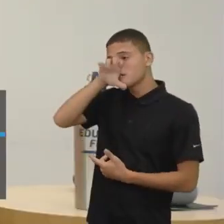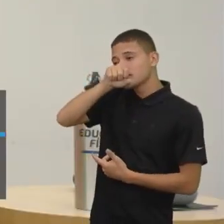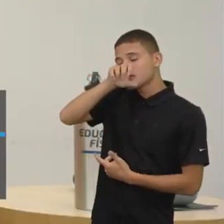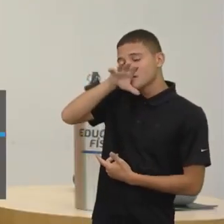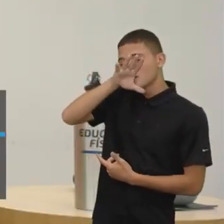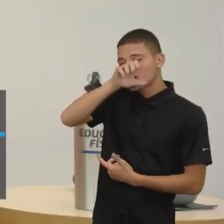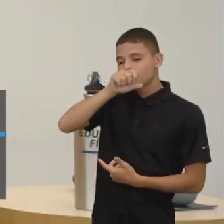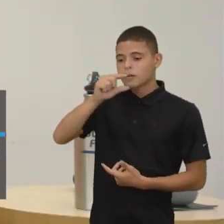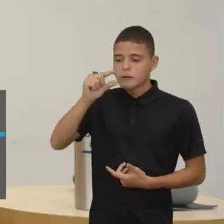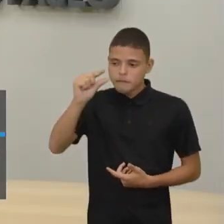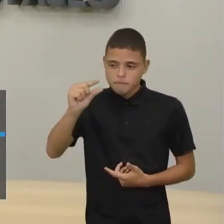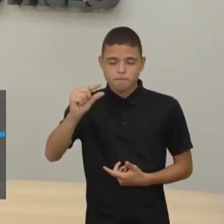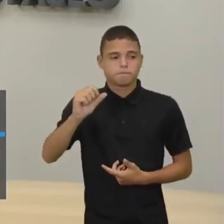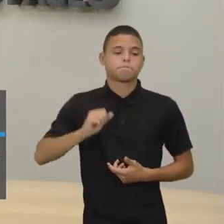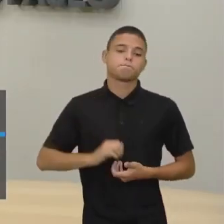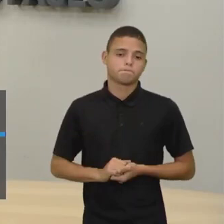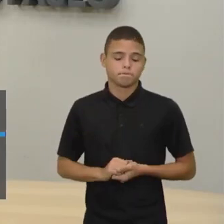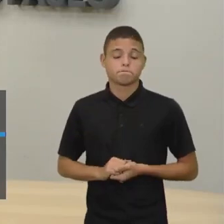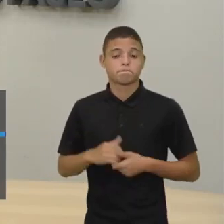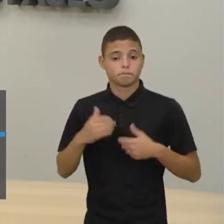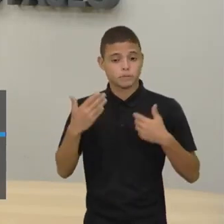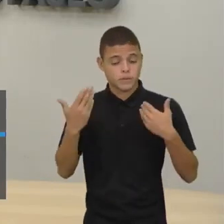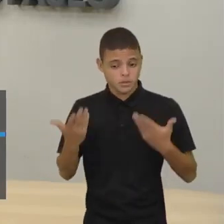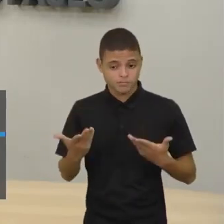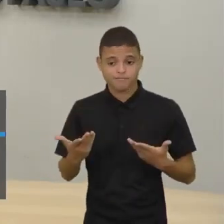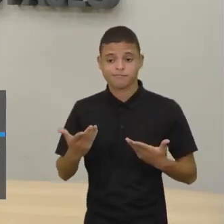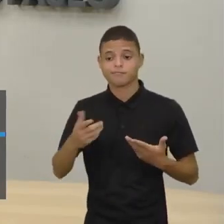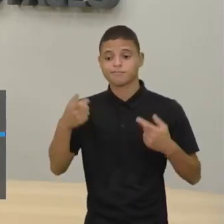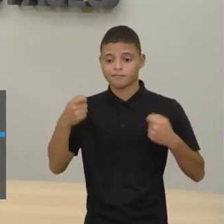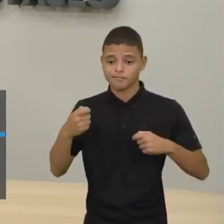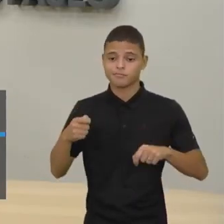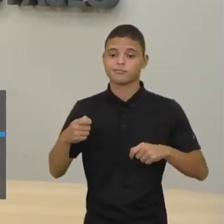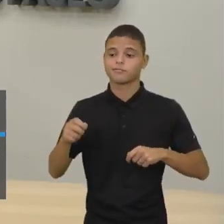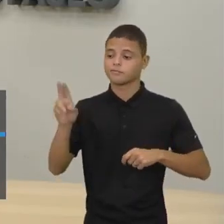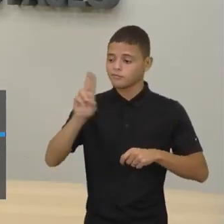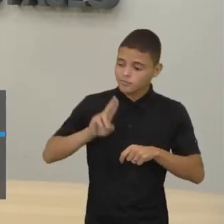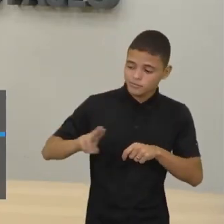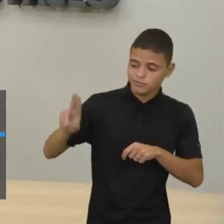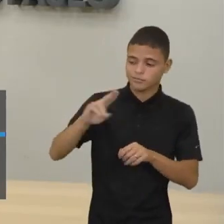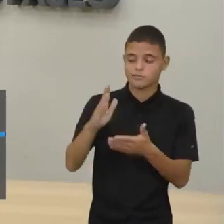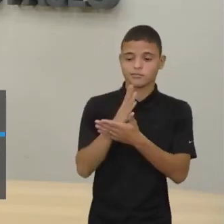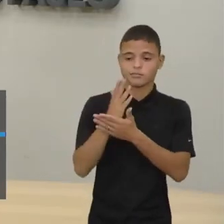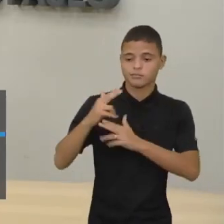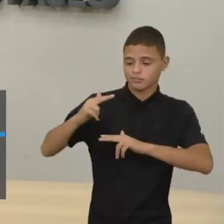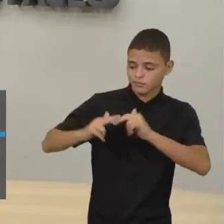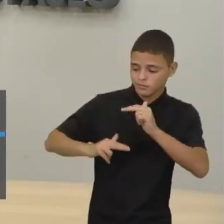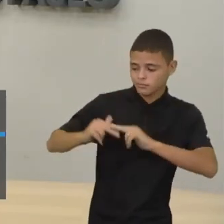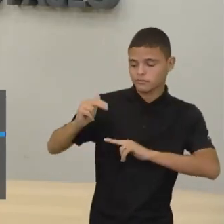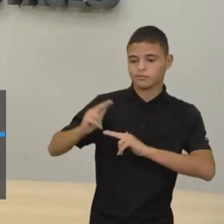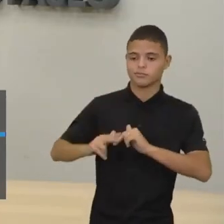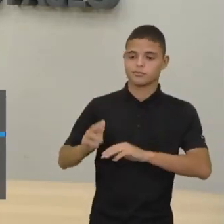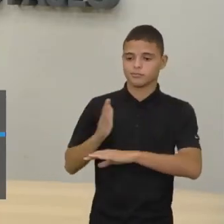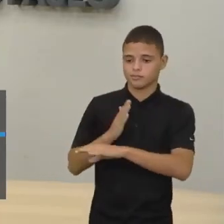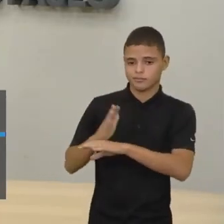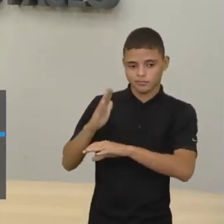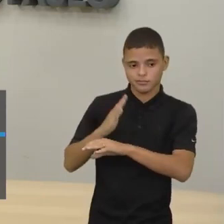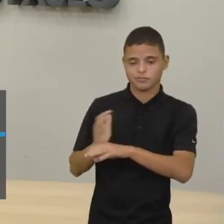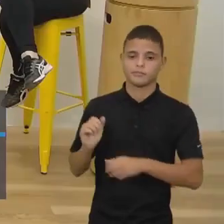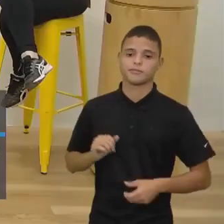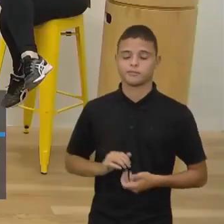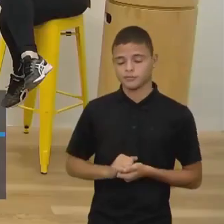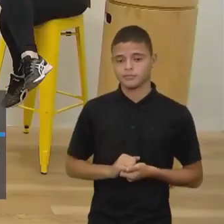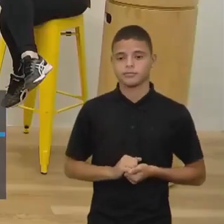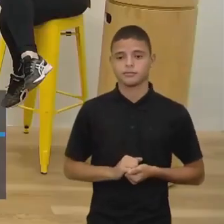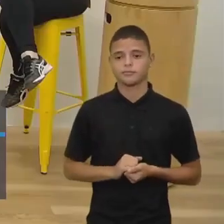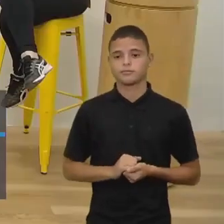atividade física. Até porque eles têm que levar equipamento de oxigênio e é mais um esforço a mais, porque os cilindros são pesados. Né? É que fica